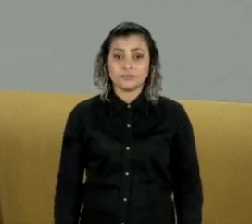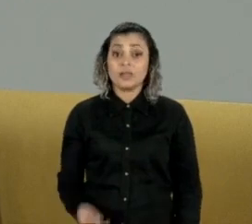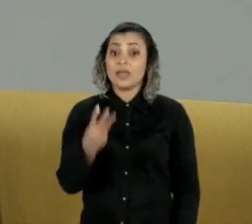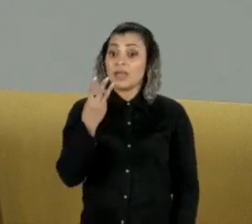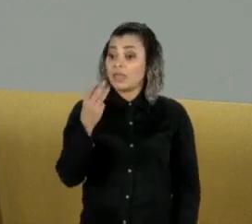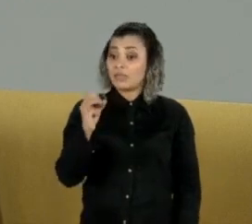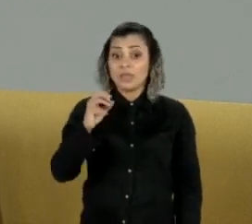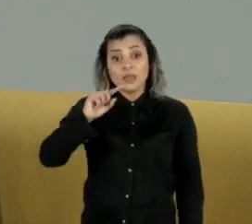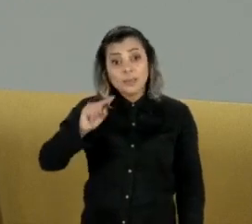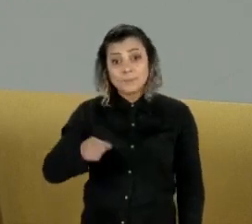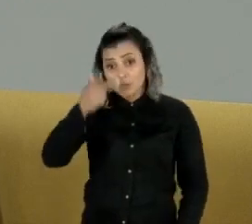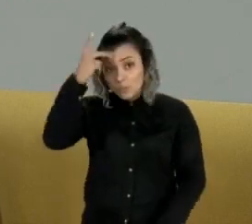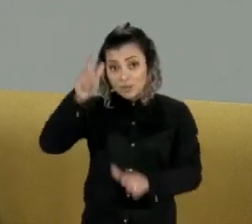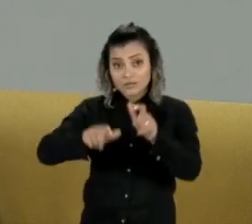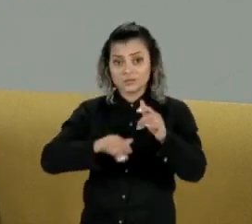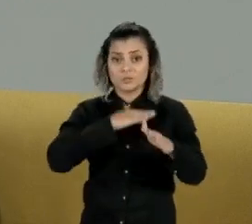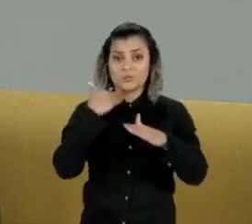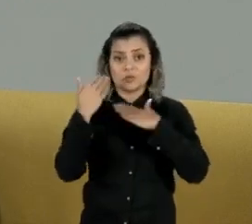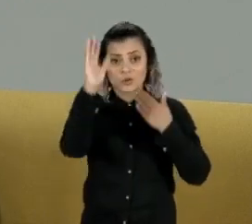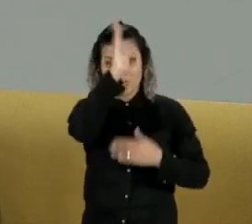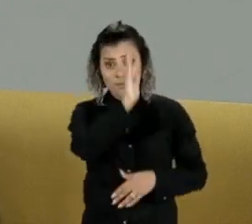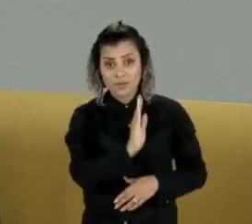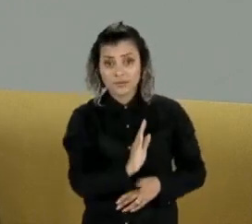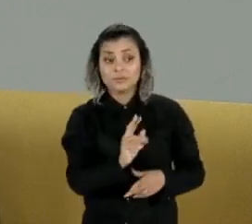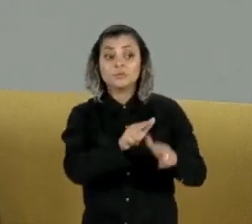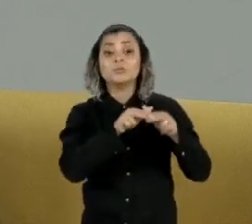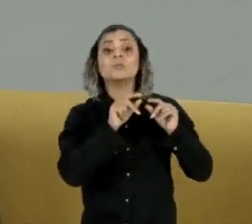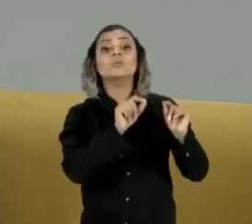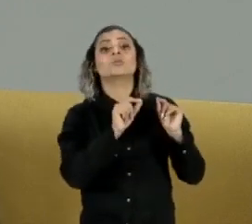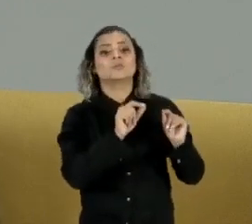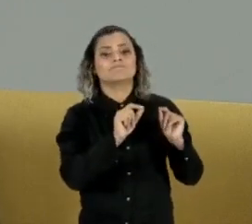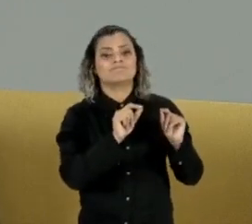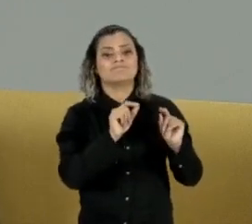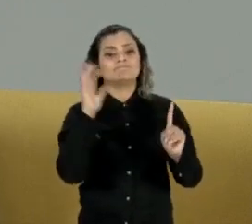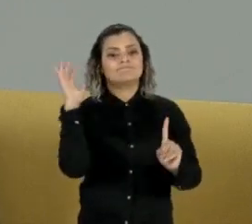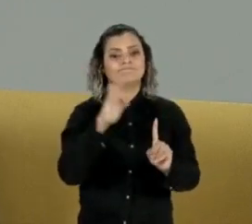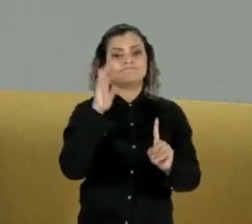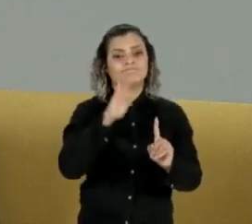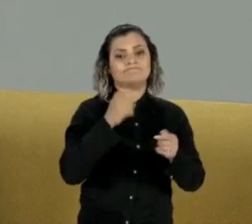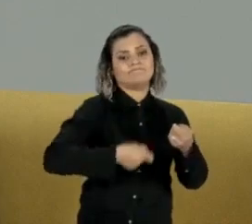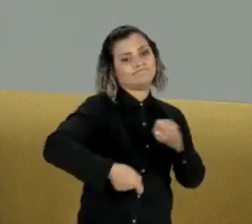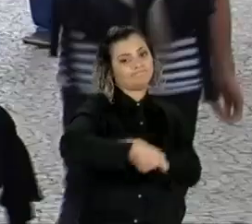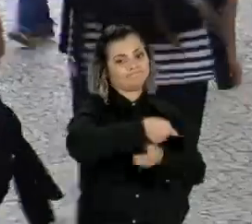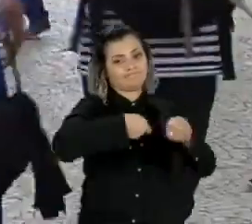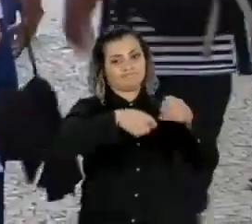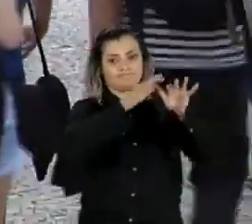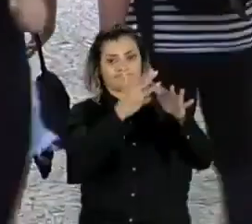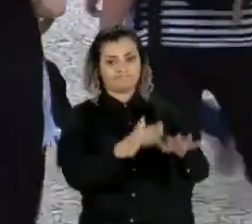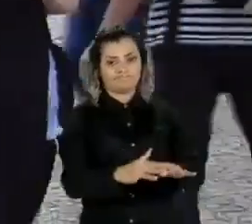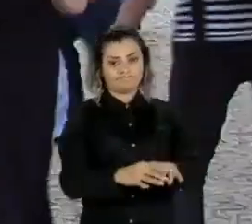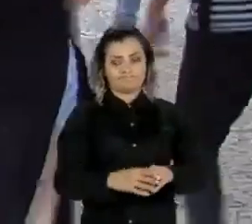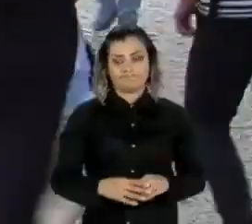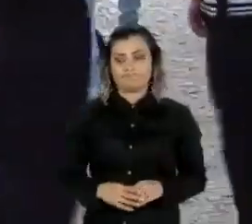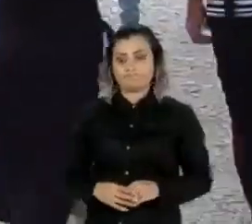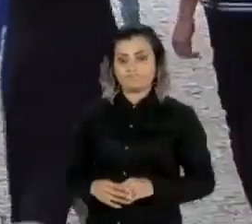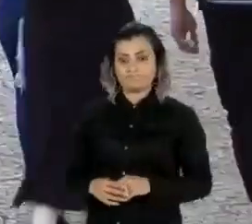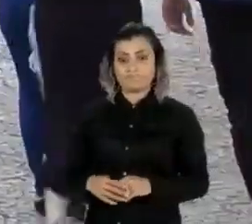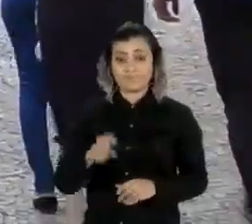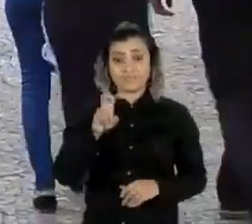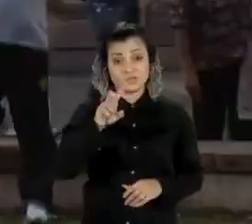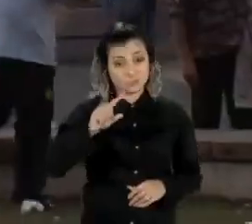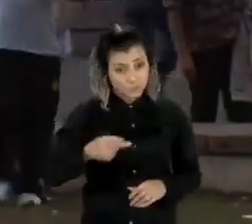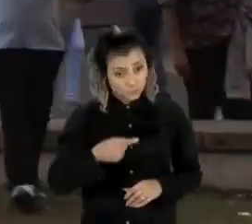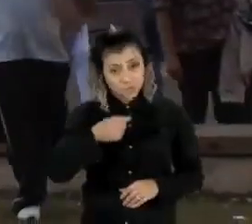30 mil pessoas morreram no Brasil por conta dos efeitos da crise econômica. Todos os mais de